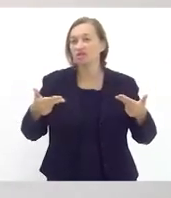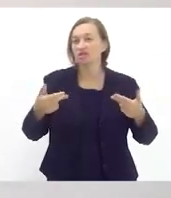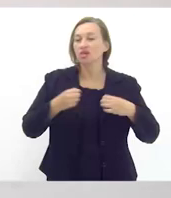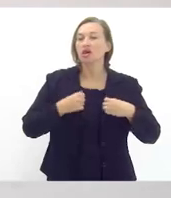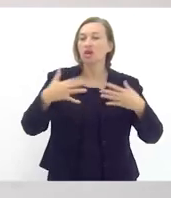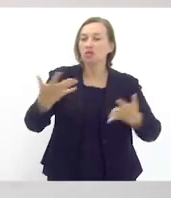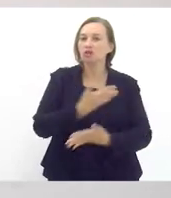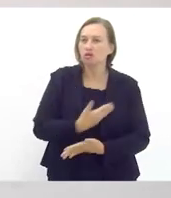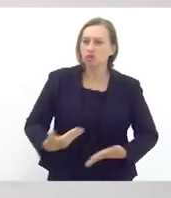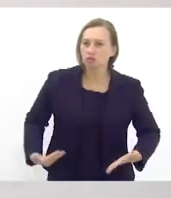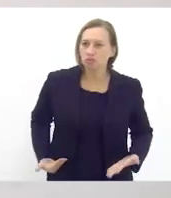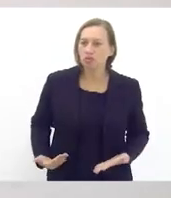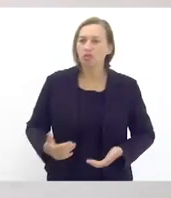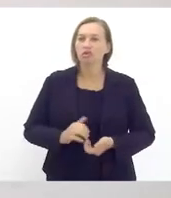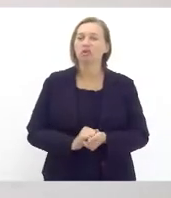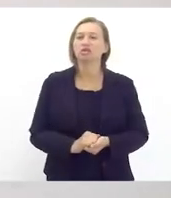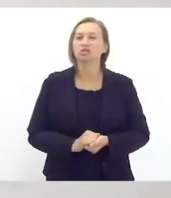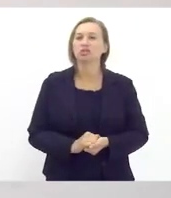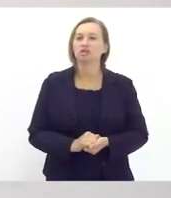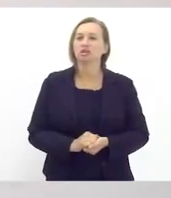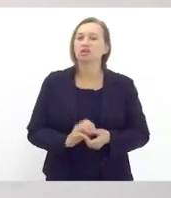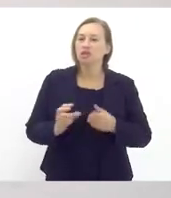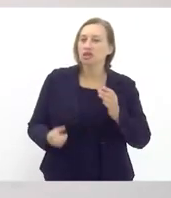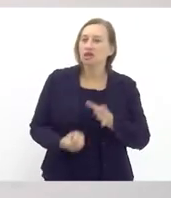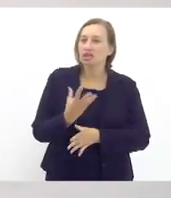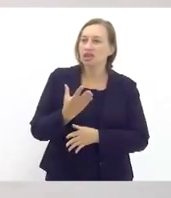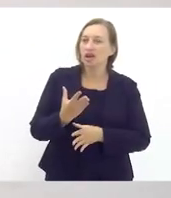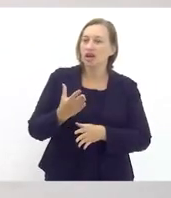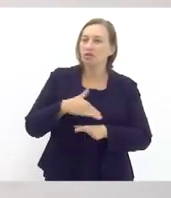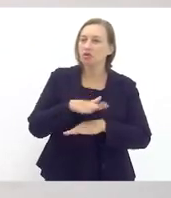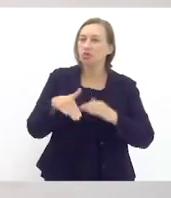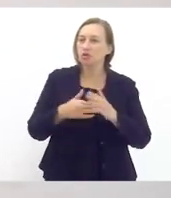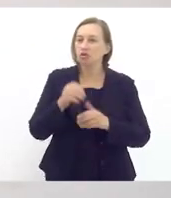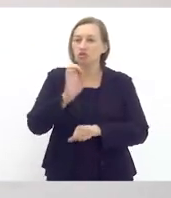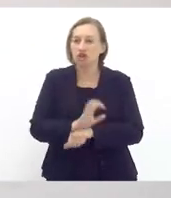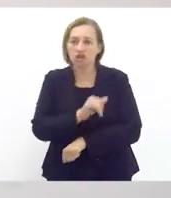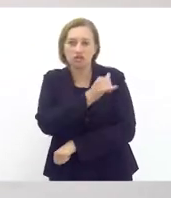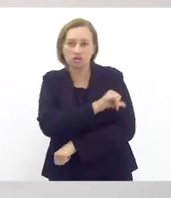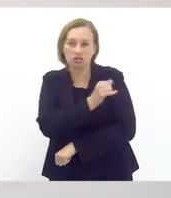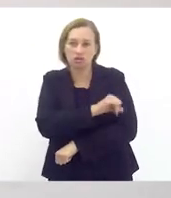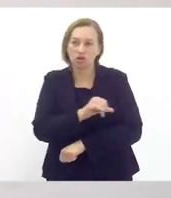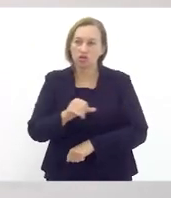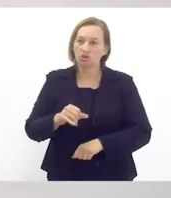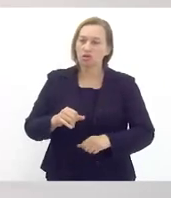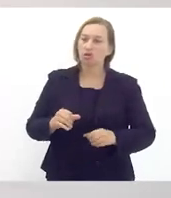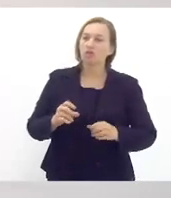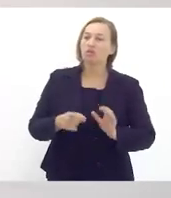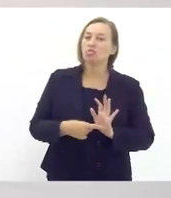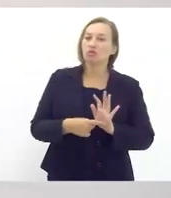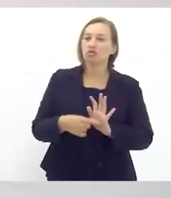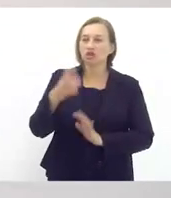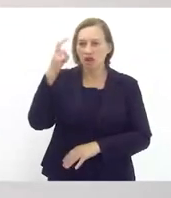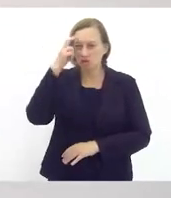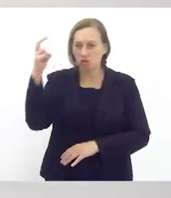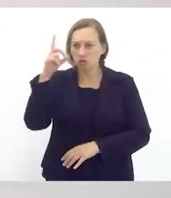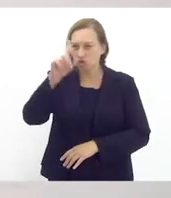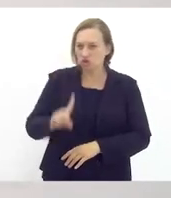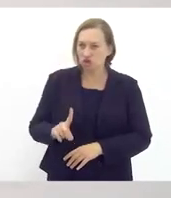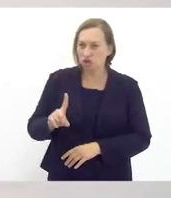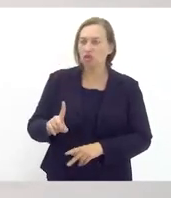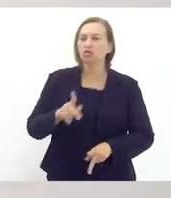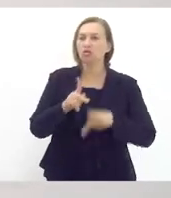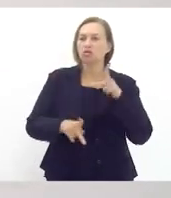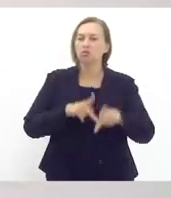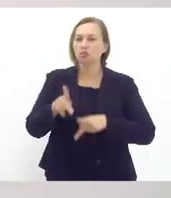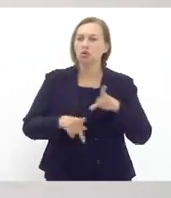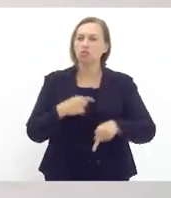audiências públicas que a gente vai construir por todo o estado do Rio de Janeiro vamos levar a cultura que é um direito do nosso